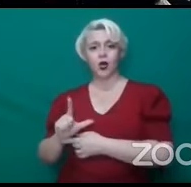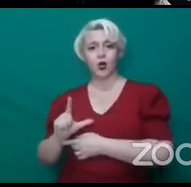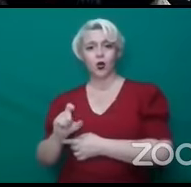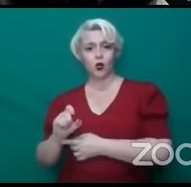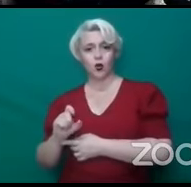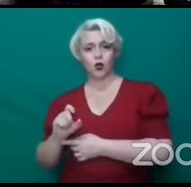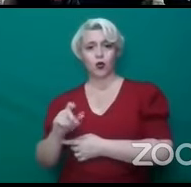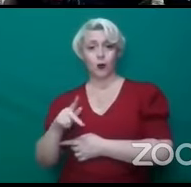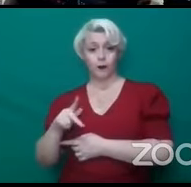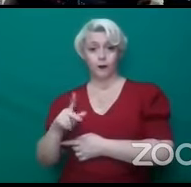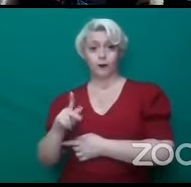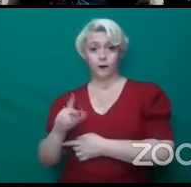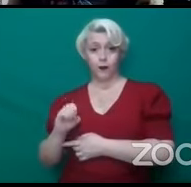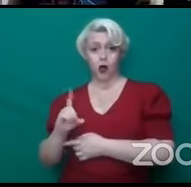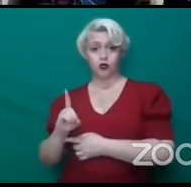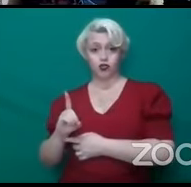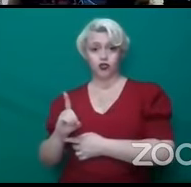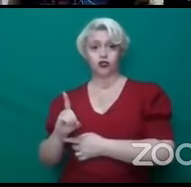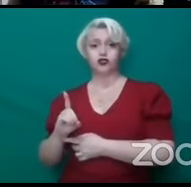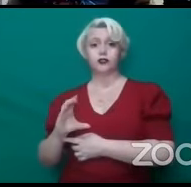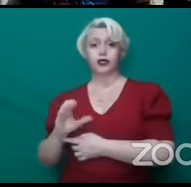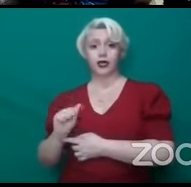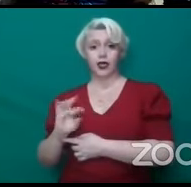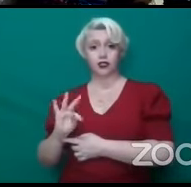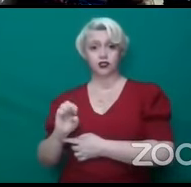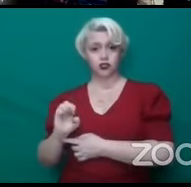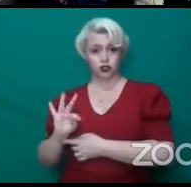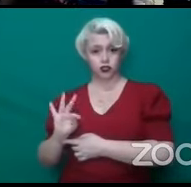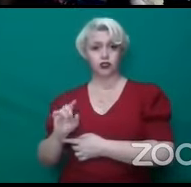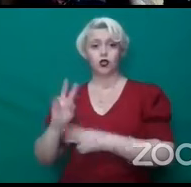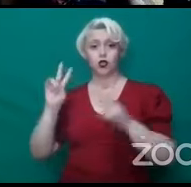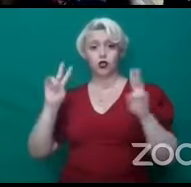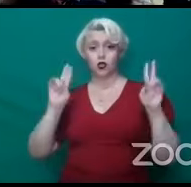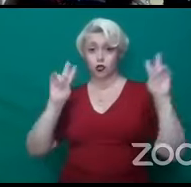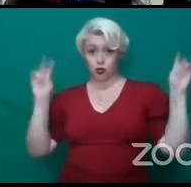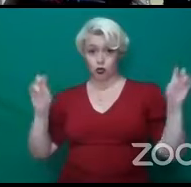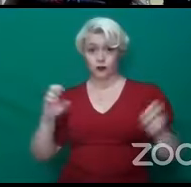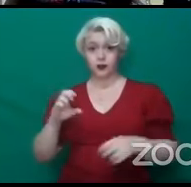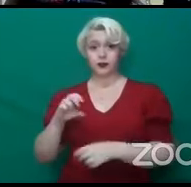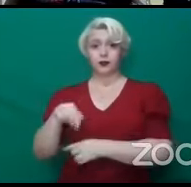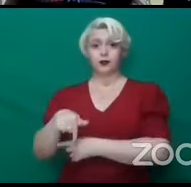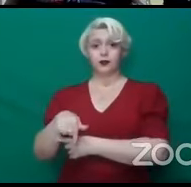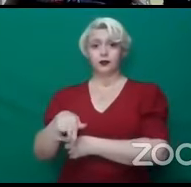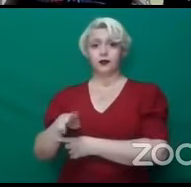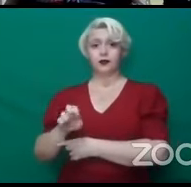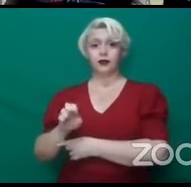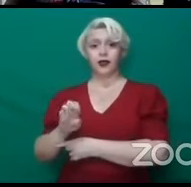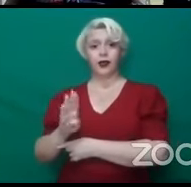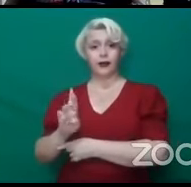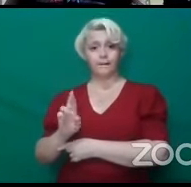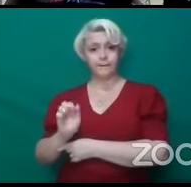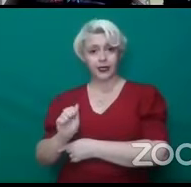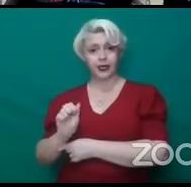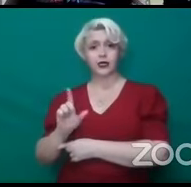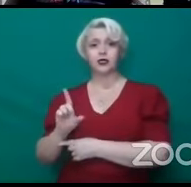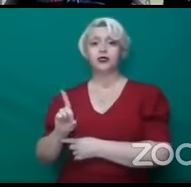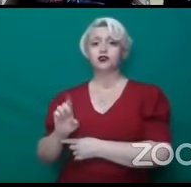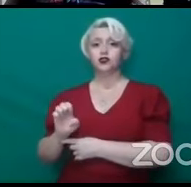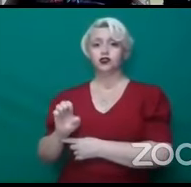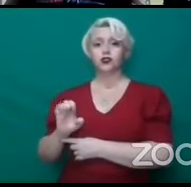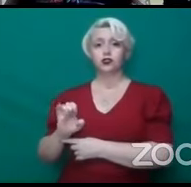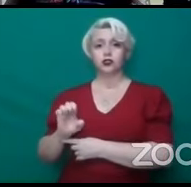se chama Quebra de Eixo. Então, segue a gente lá também, dá um apoio. E é isso,